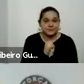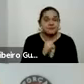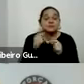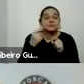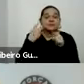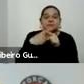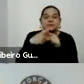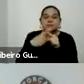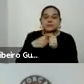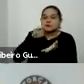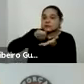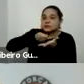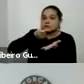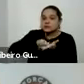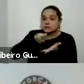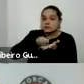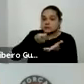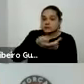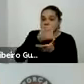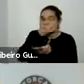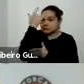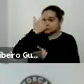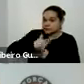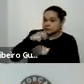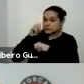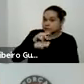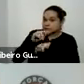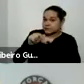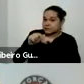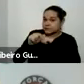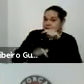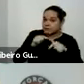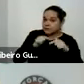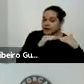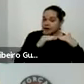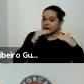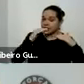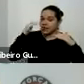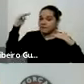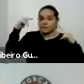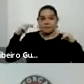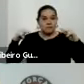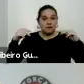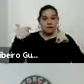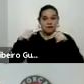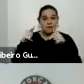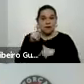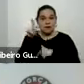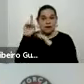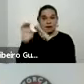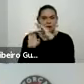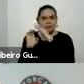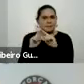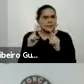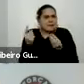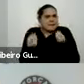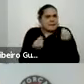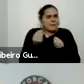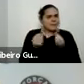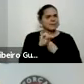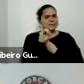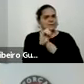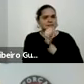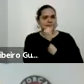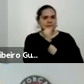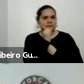exigido pelo empregador o mesmo nível de performance. Como é que se pode ter a mesma performance se você